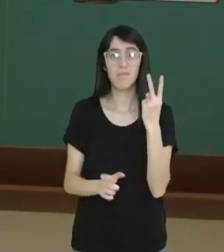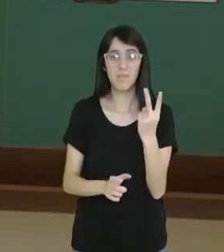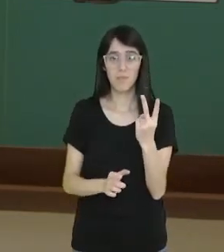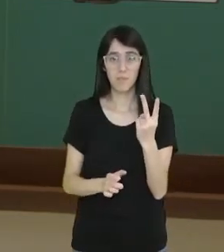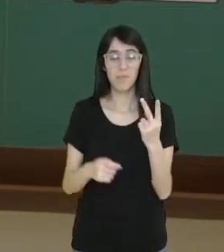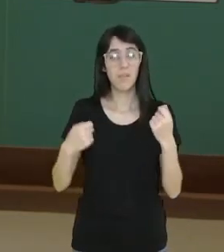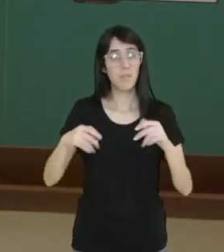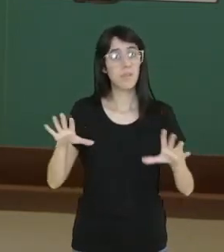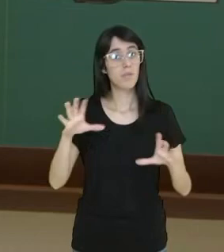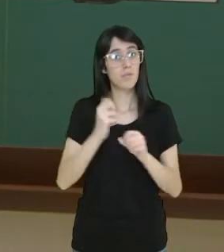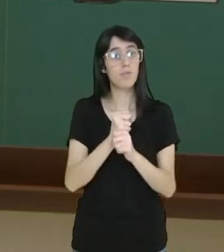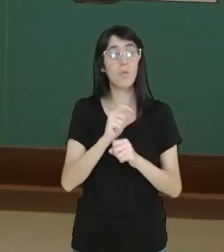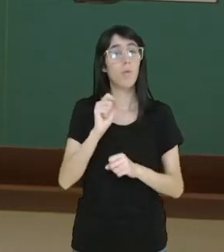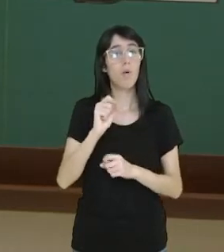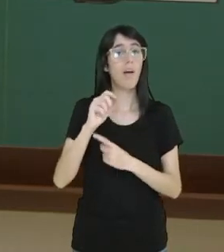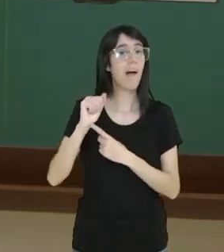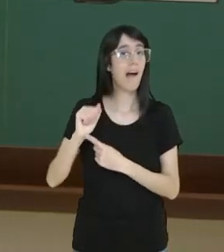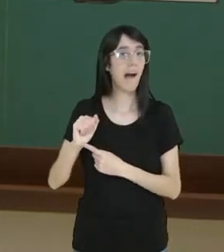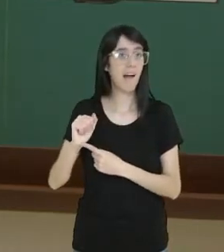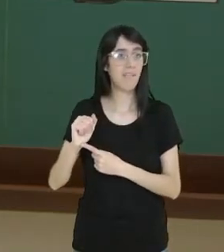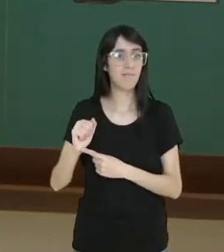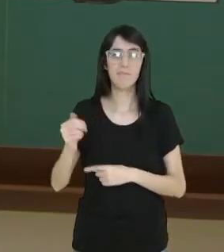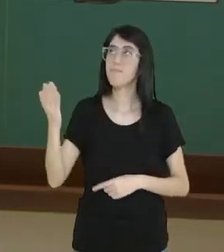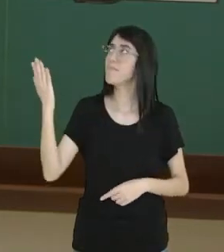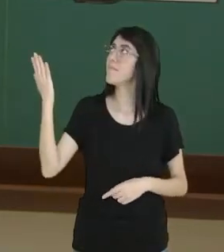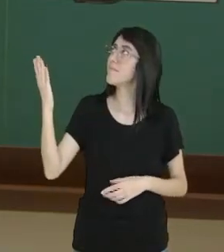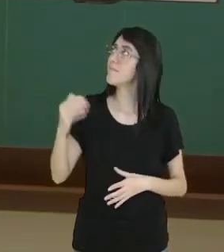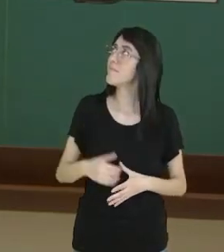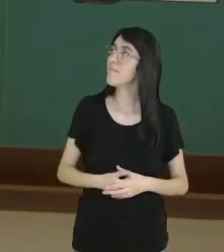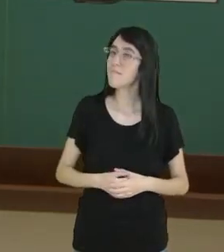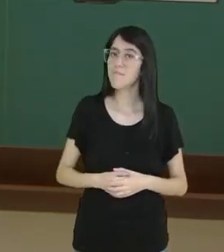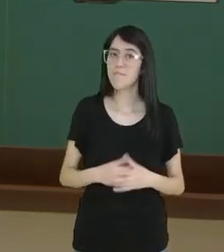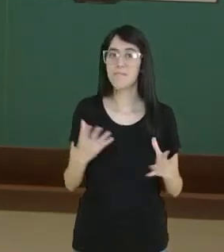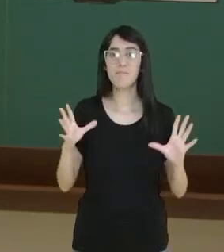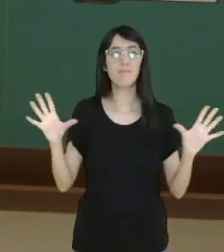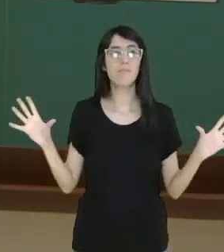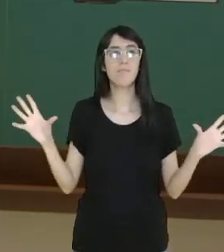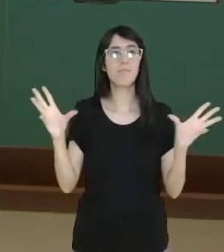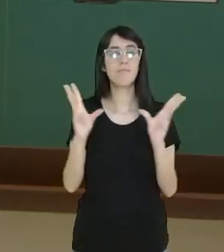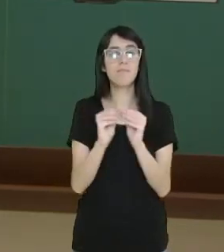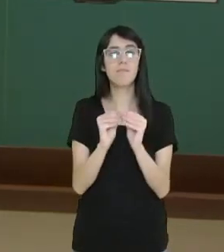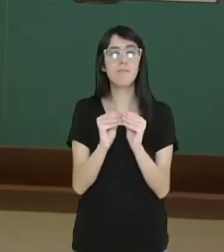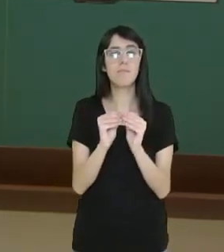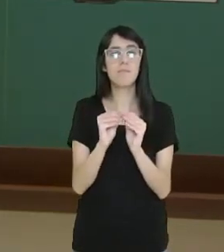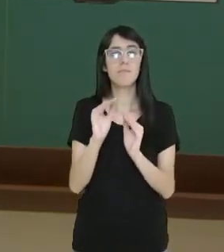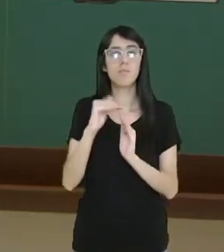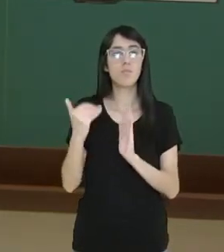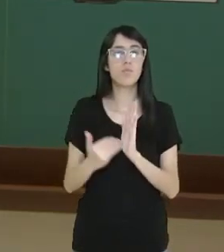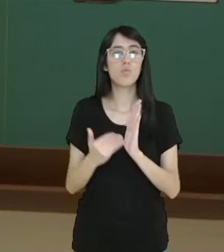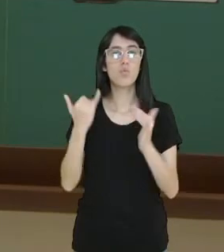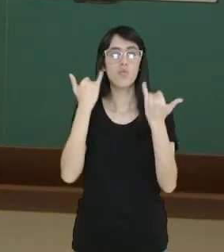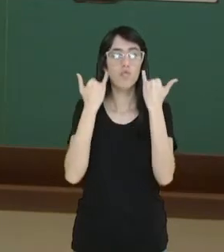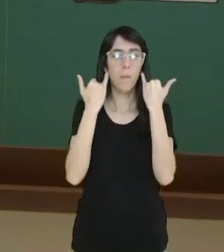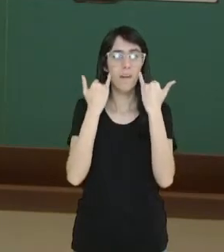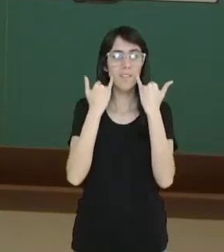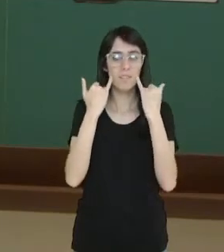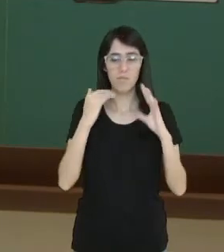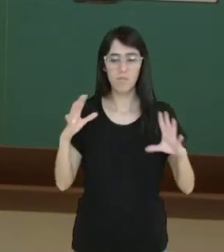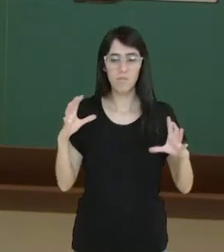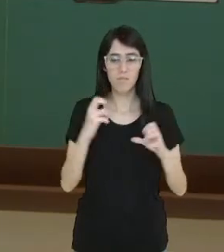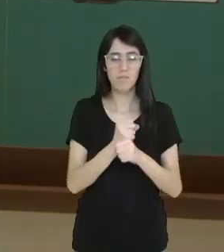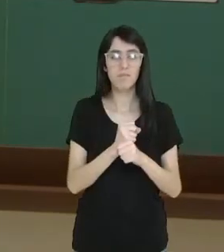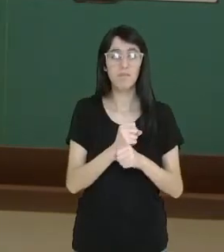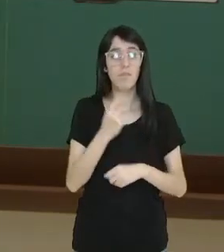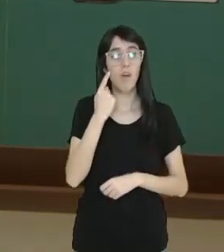também? O a, né? A vezes a ao quadrado. Então juntando essas relações métricas aqui, somando as duas, a